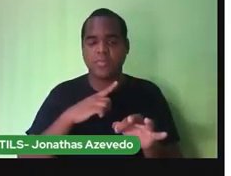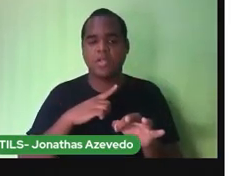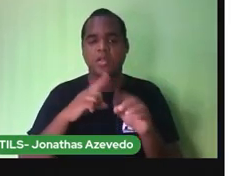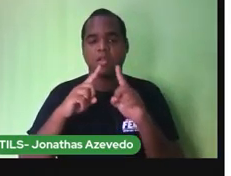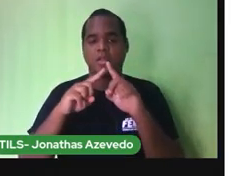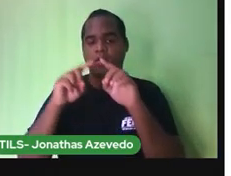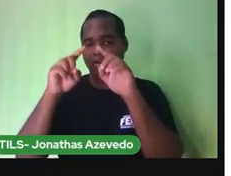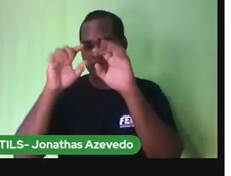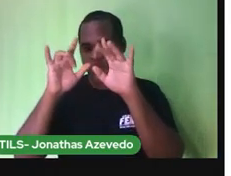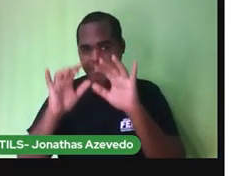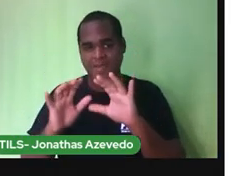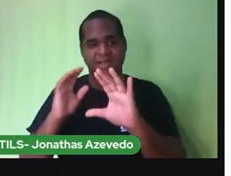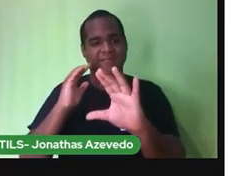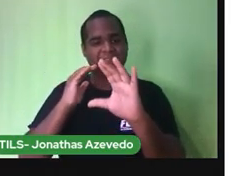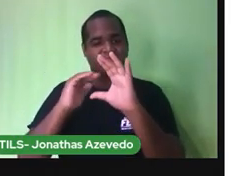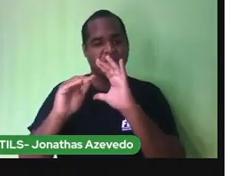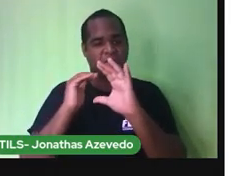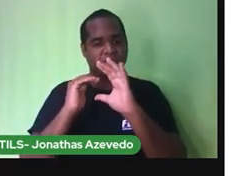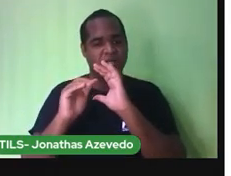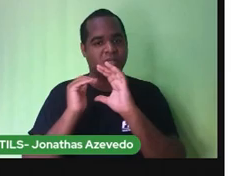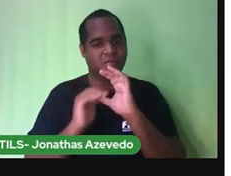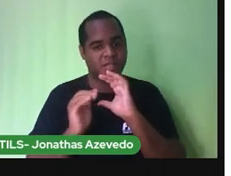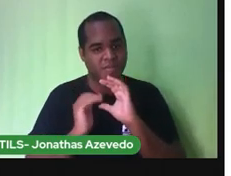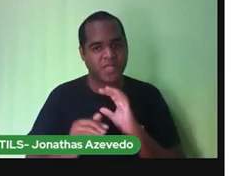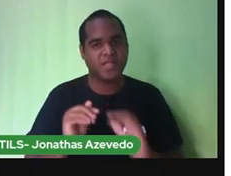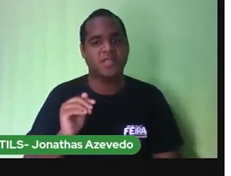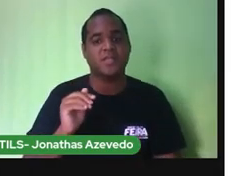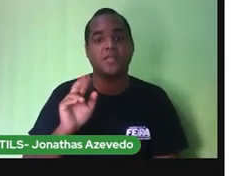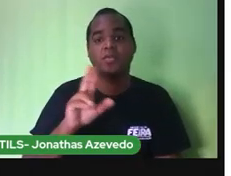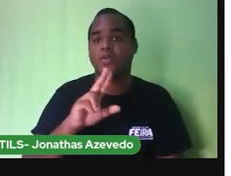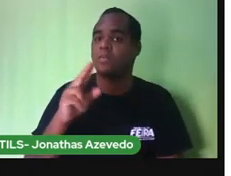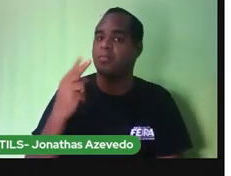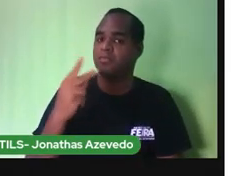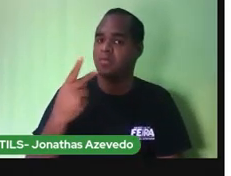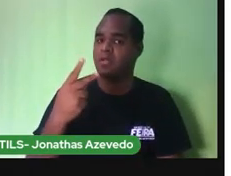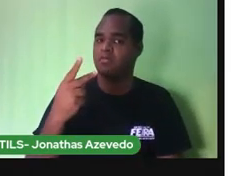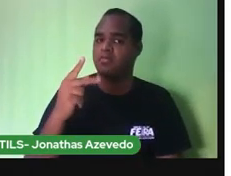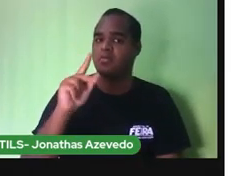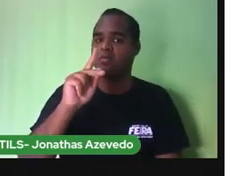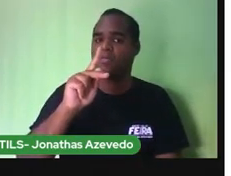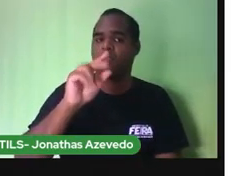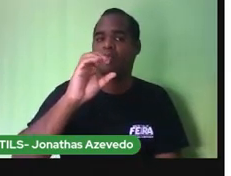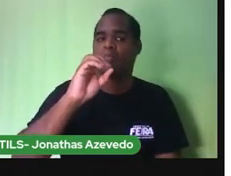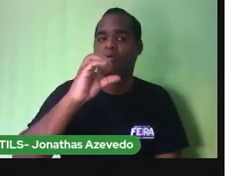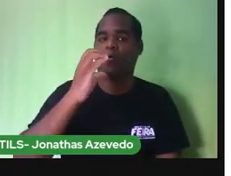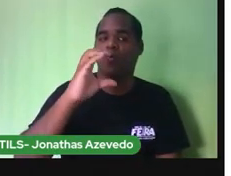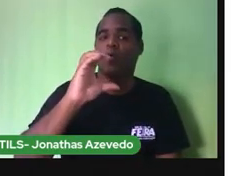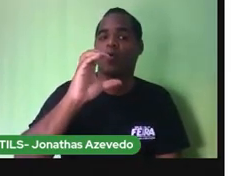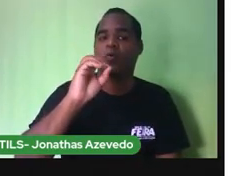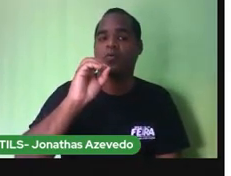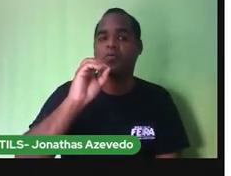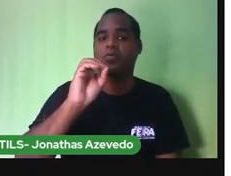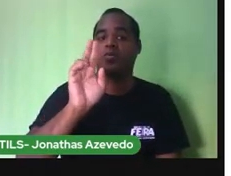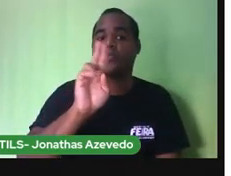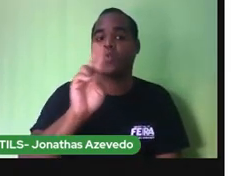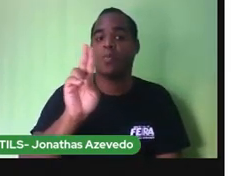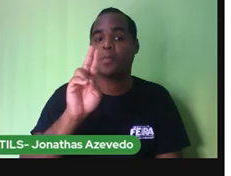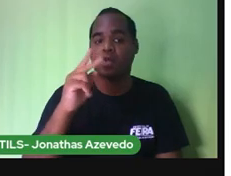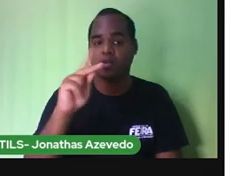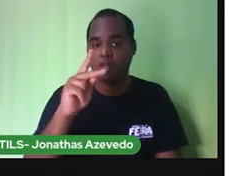bate-papo da nossa aula e vai escrever o nome dessa imagem que a próxima circulou Olha só